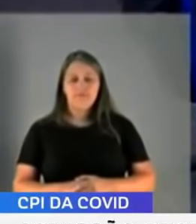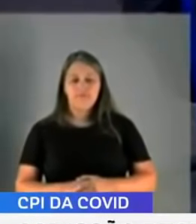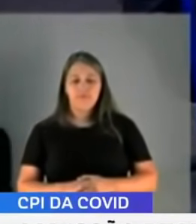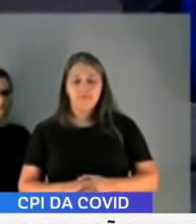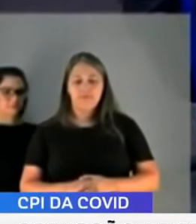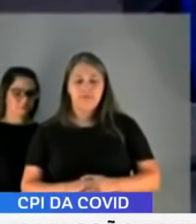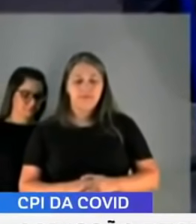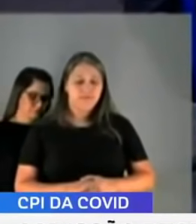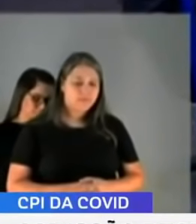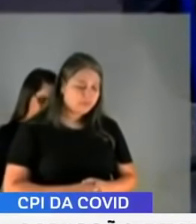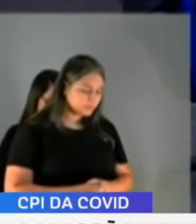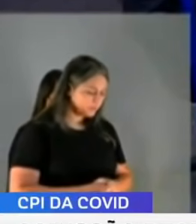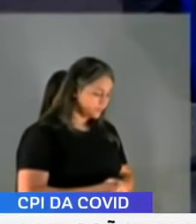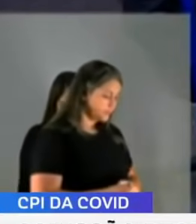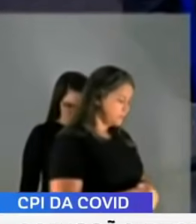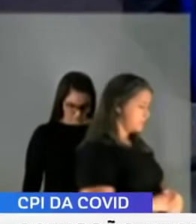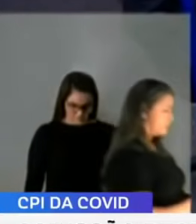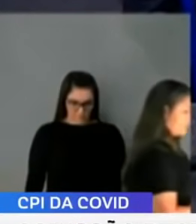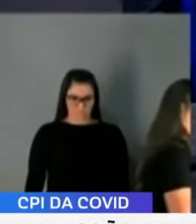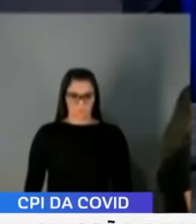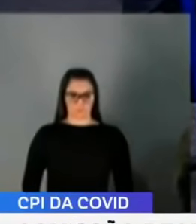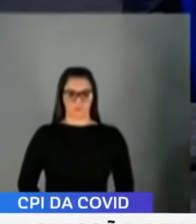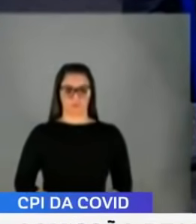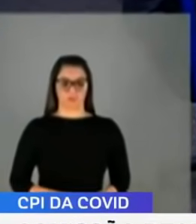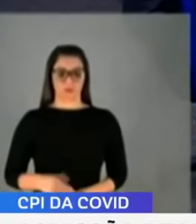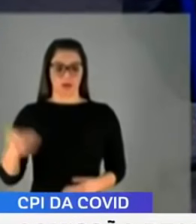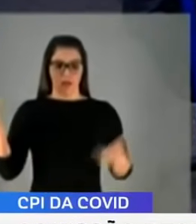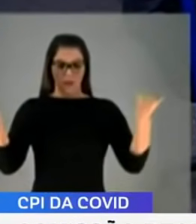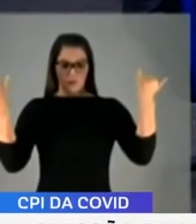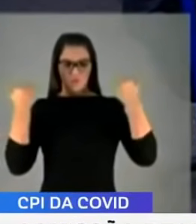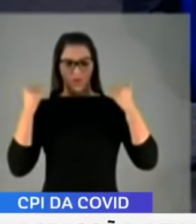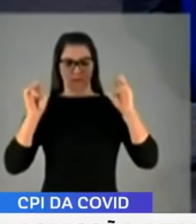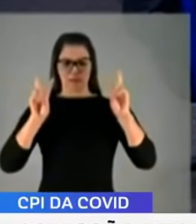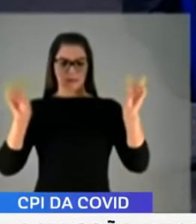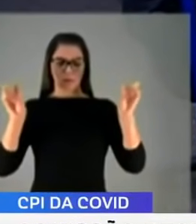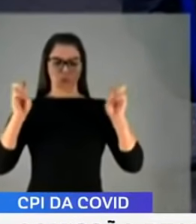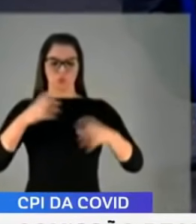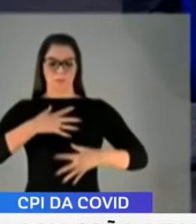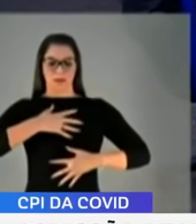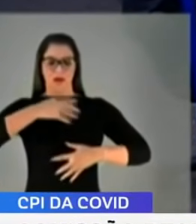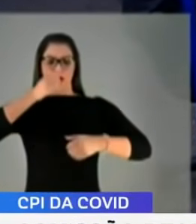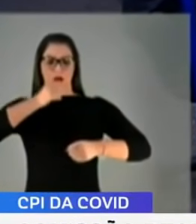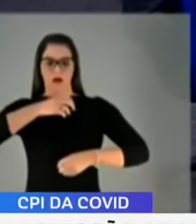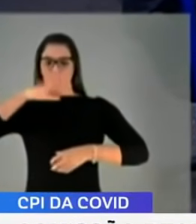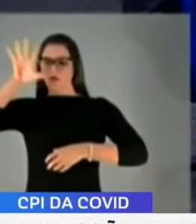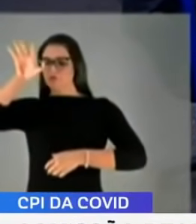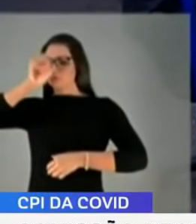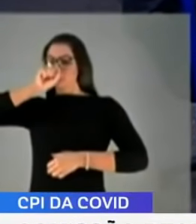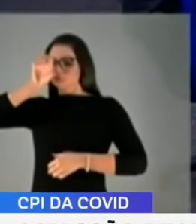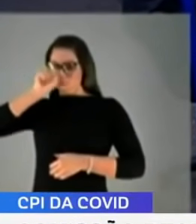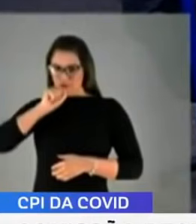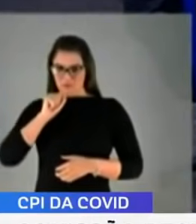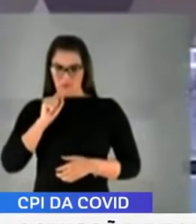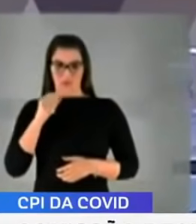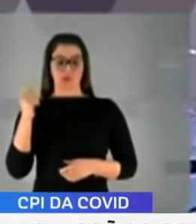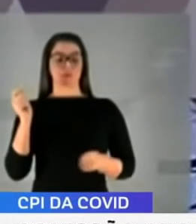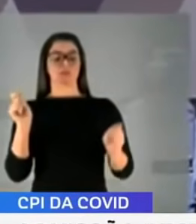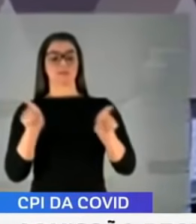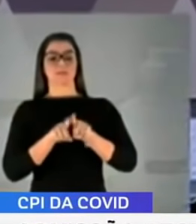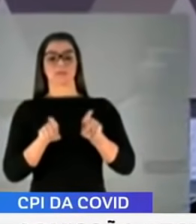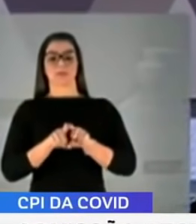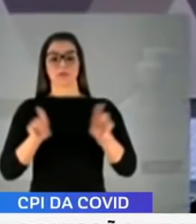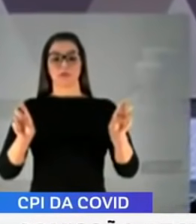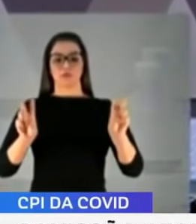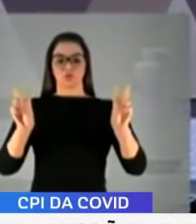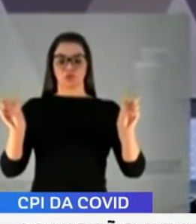a respeito do abastecimento de oxigênio medicinal nos hospitais de Manaus e sobre a capacidade de